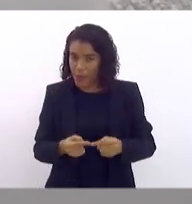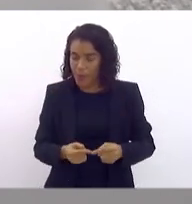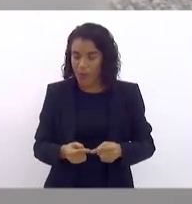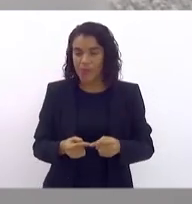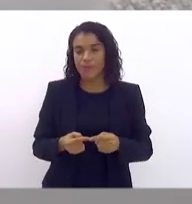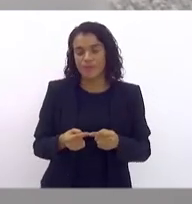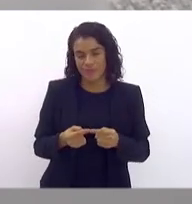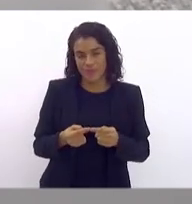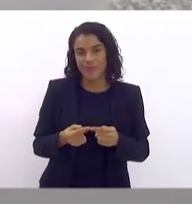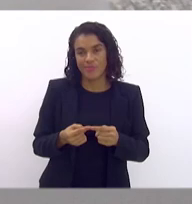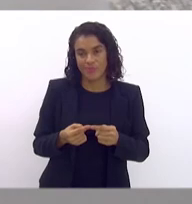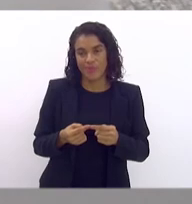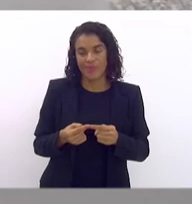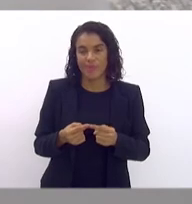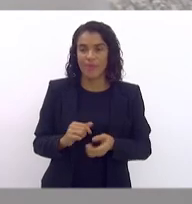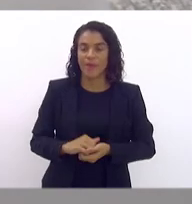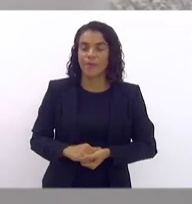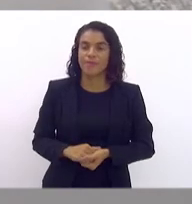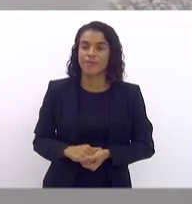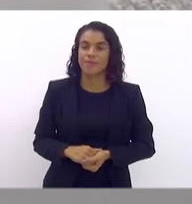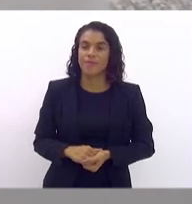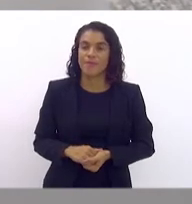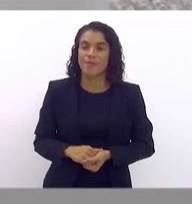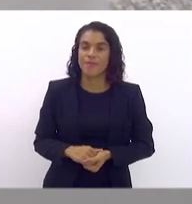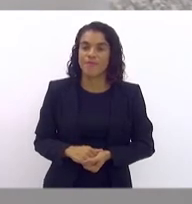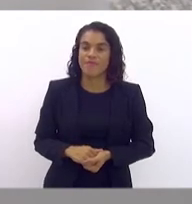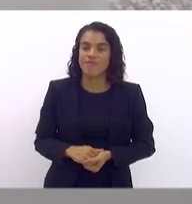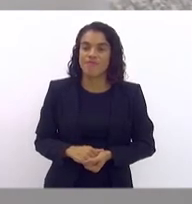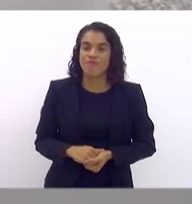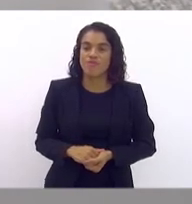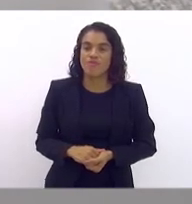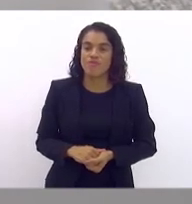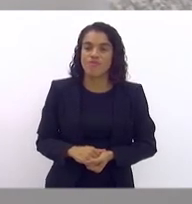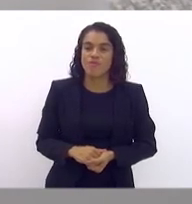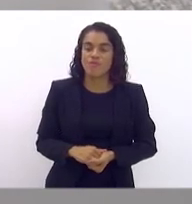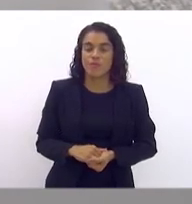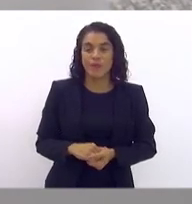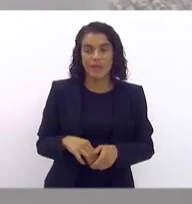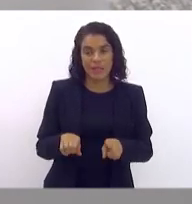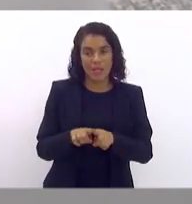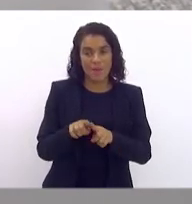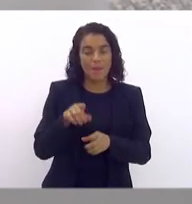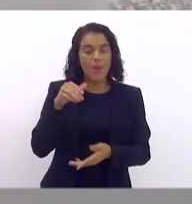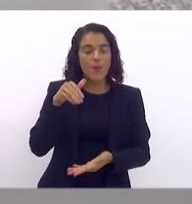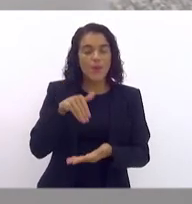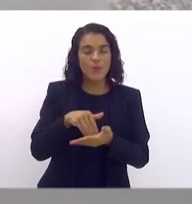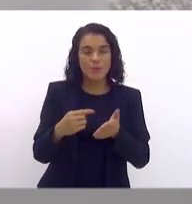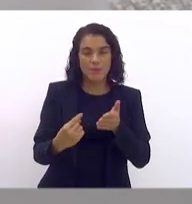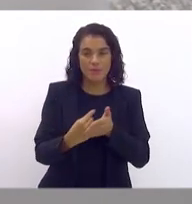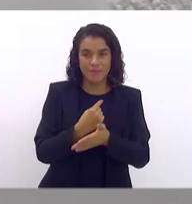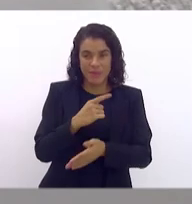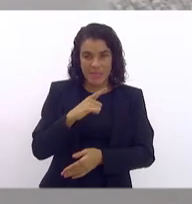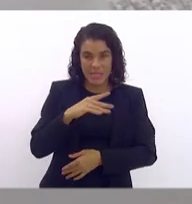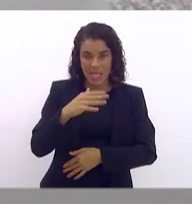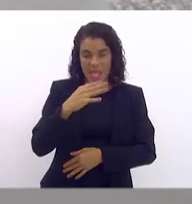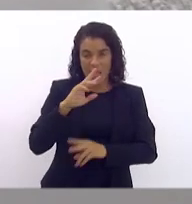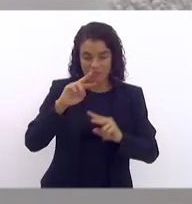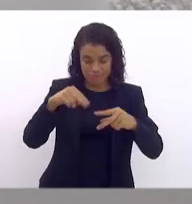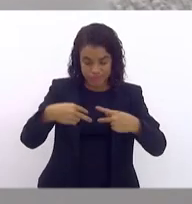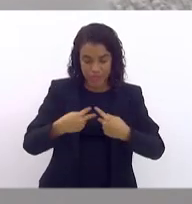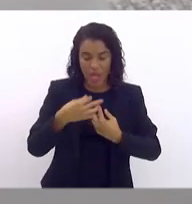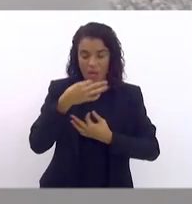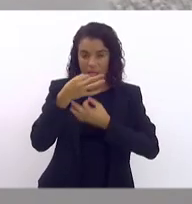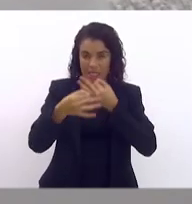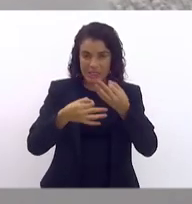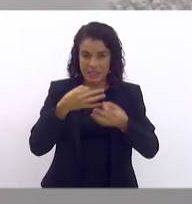checagem de evidências e e como última pergunta desse bloco existe autocrítica dentro da Polícia Civil em relação